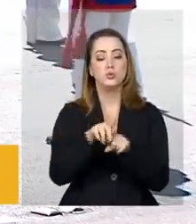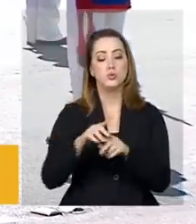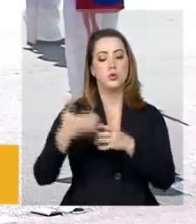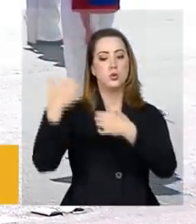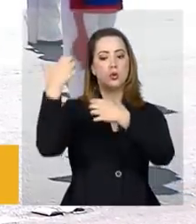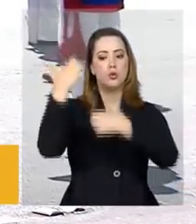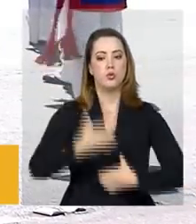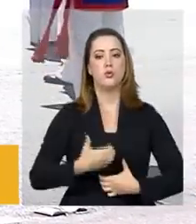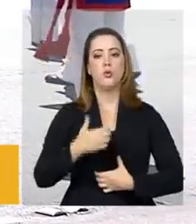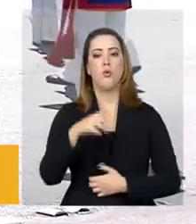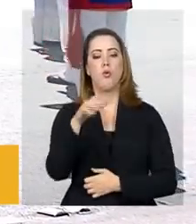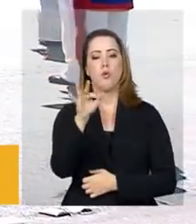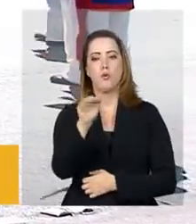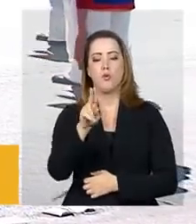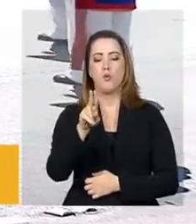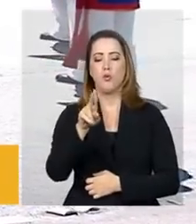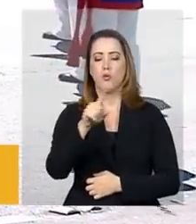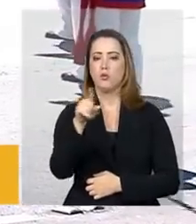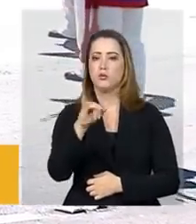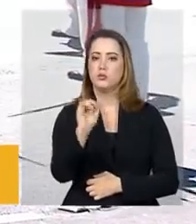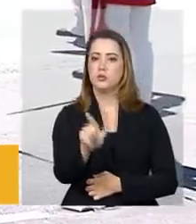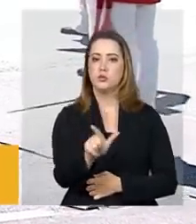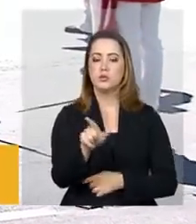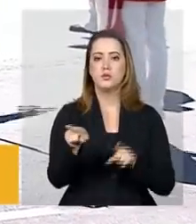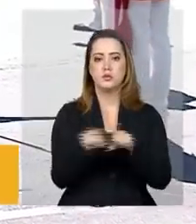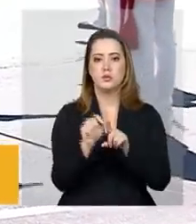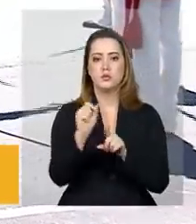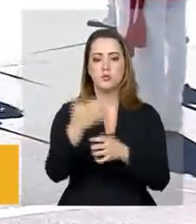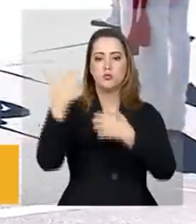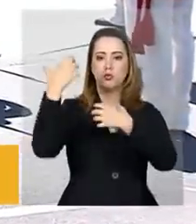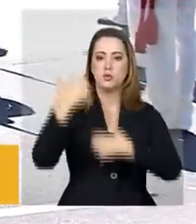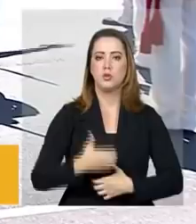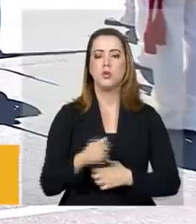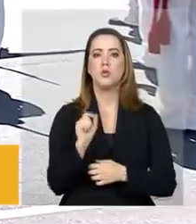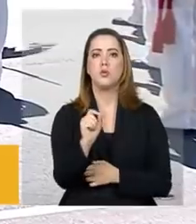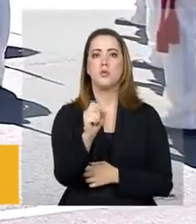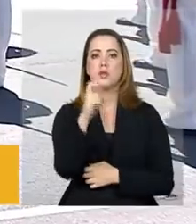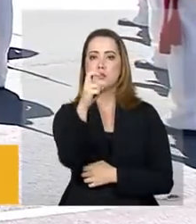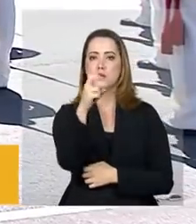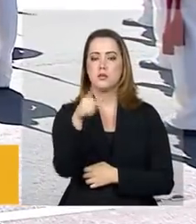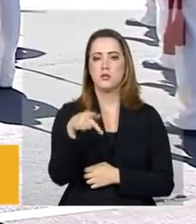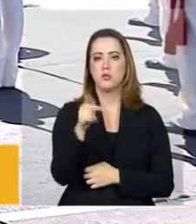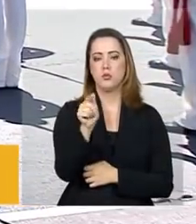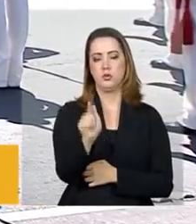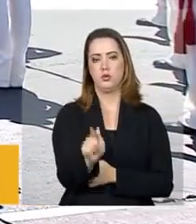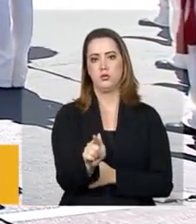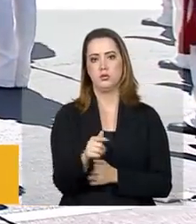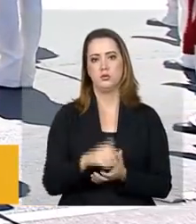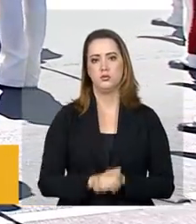o fuzil Mauser 1908, que pesa cerca de 5 quilos.